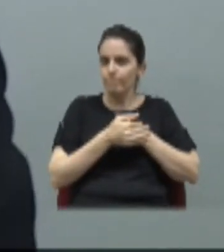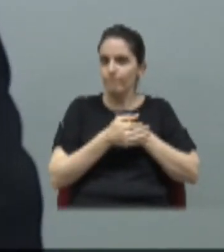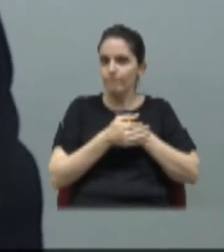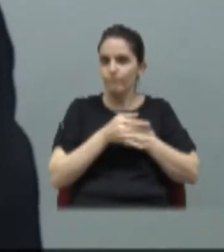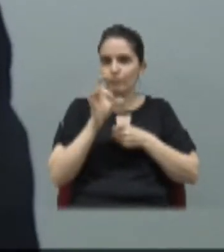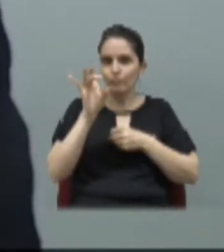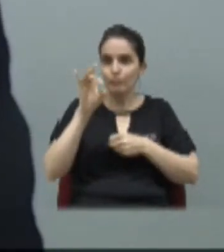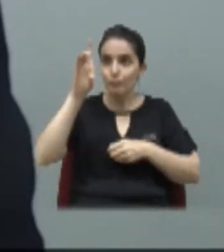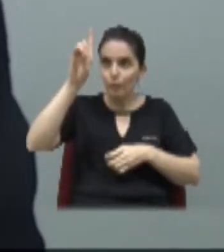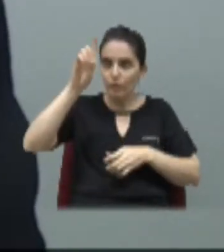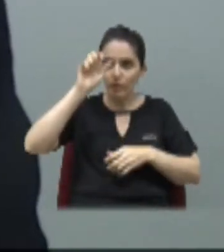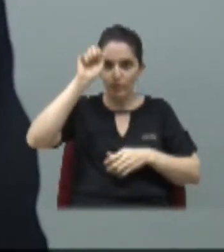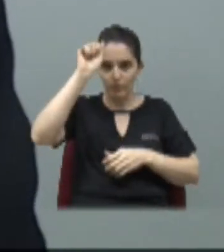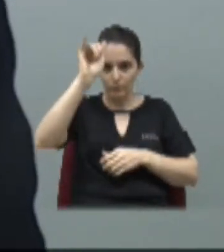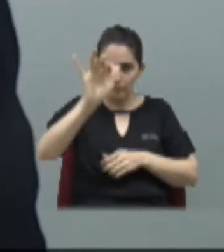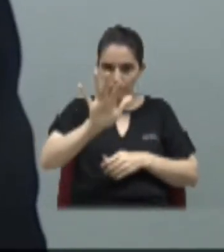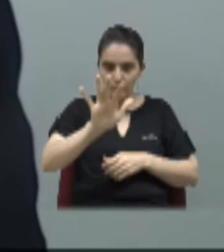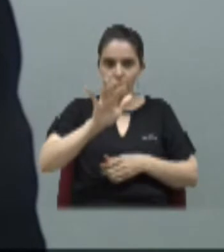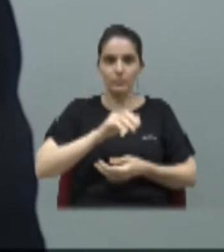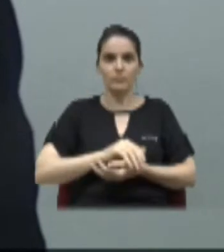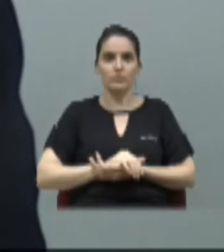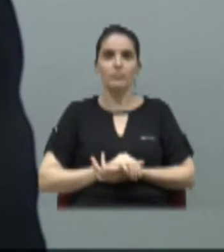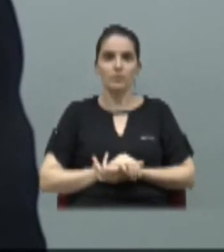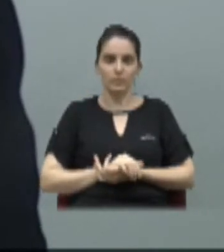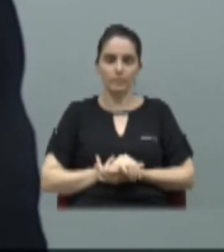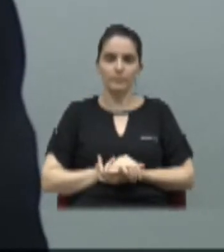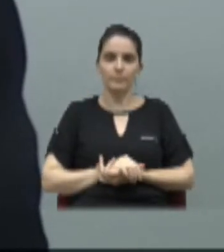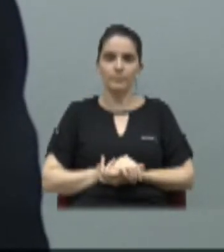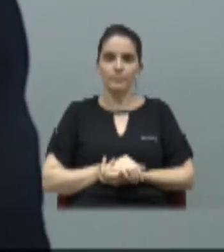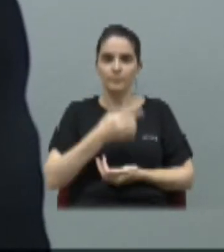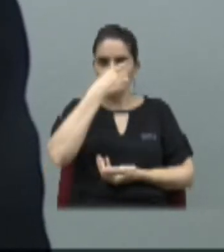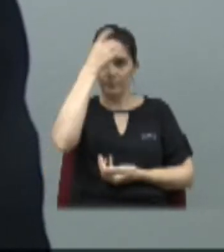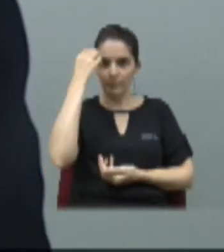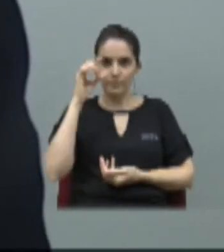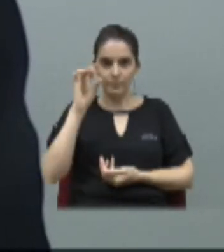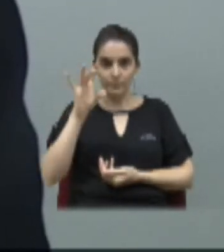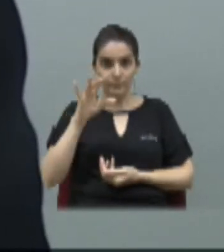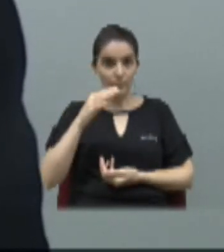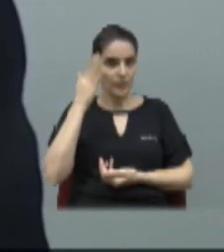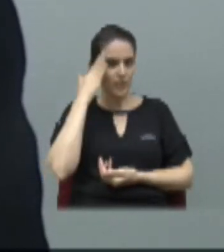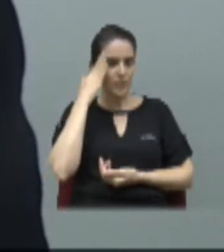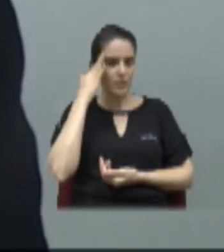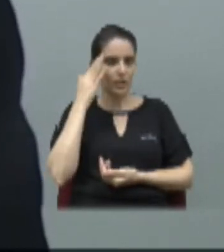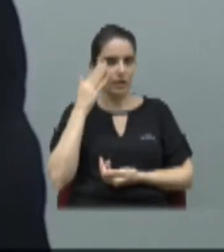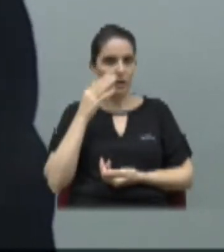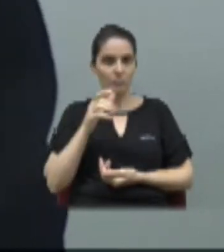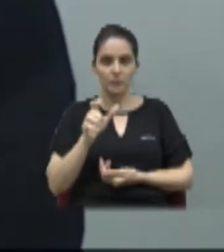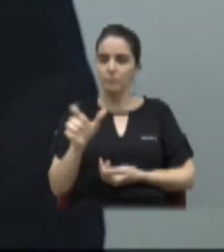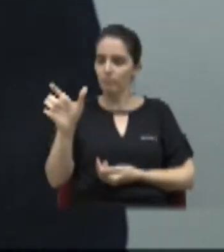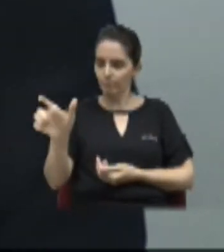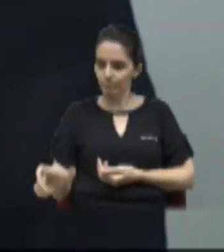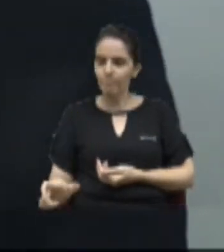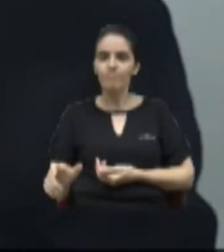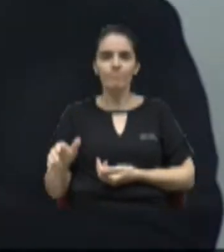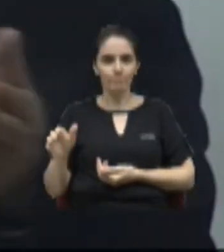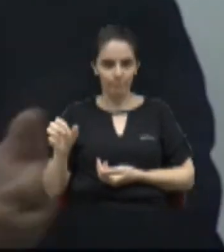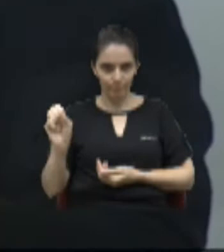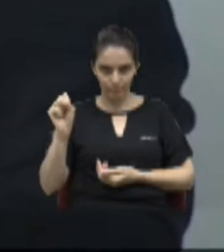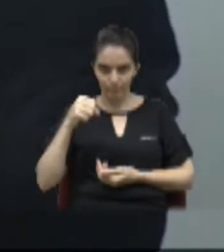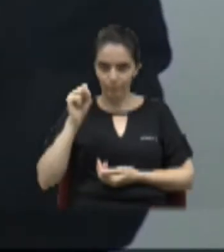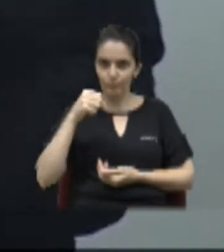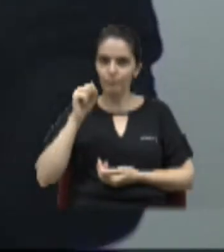por Deus. E realmente tenho certeza que você é, e todos da corporação, e merecem